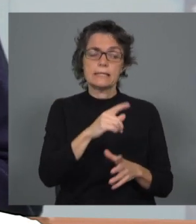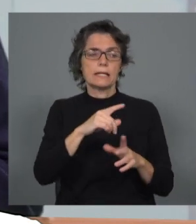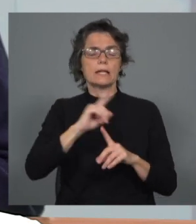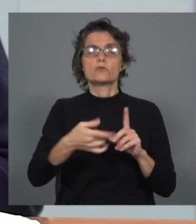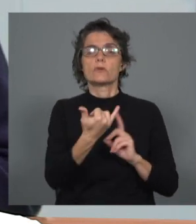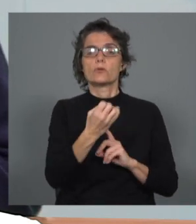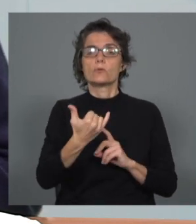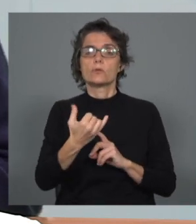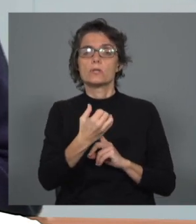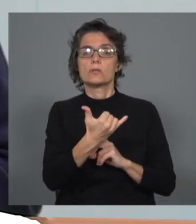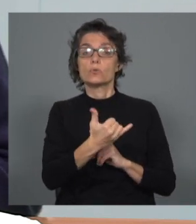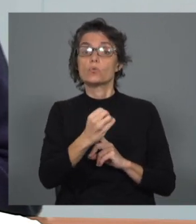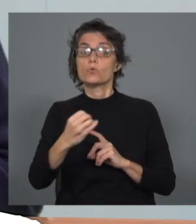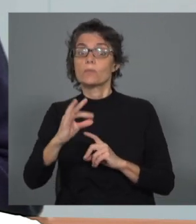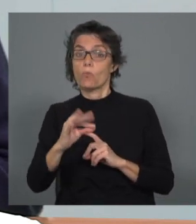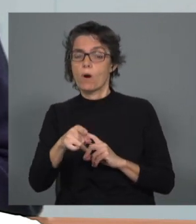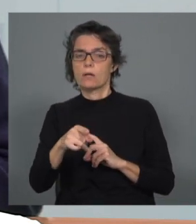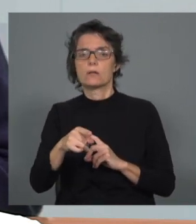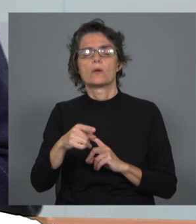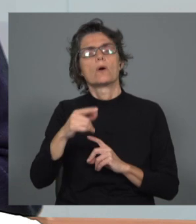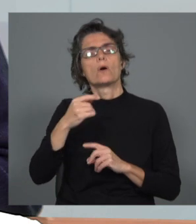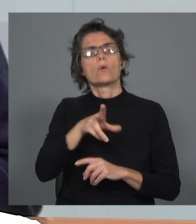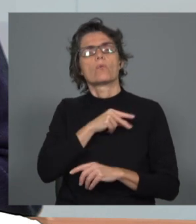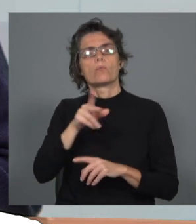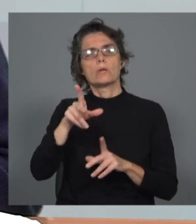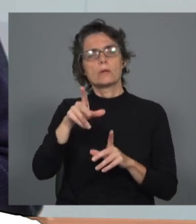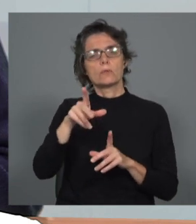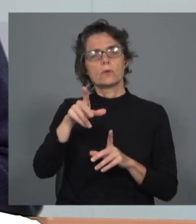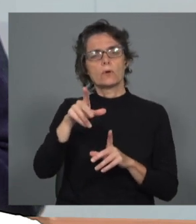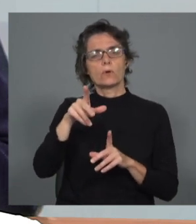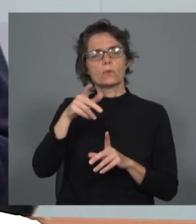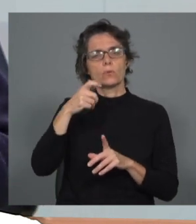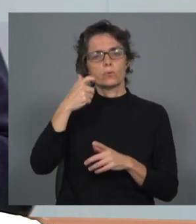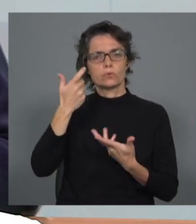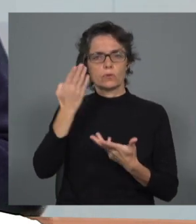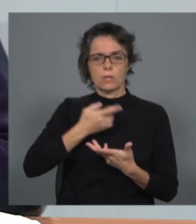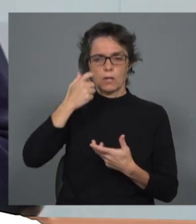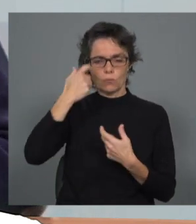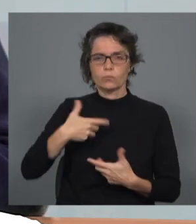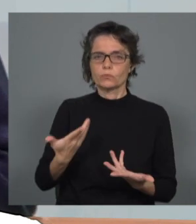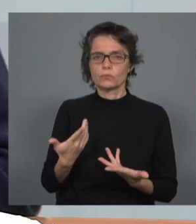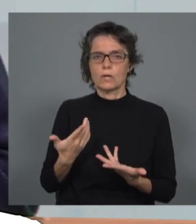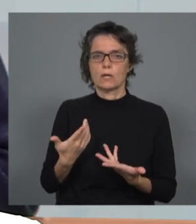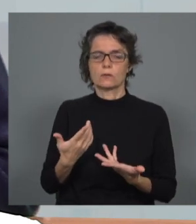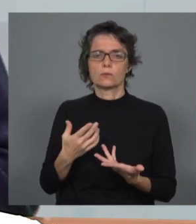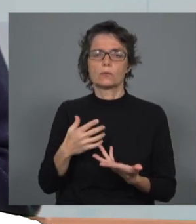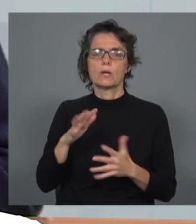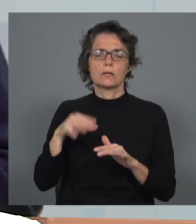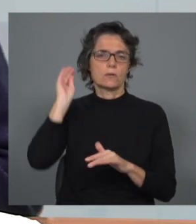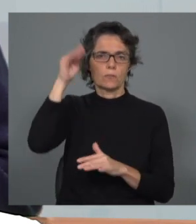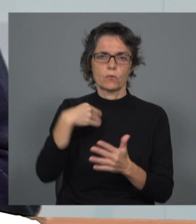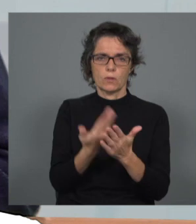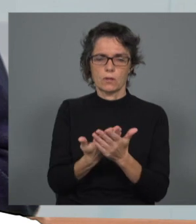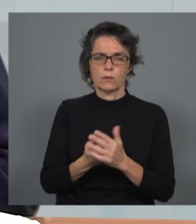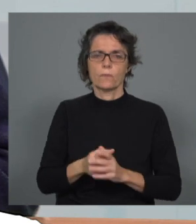atribuído pela Assembleia da República a Alemar. Foi praticamente na conclusão de uma